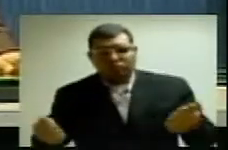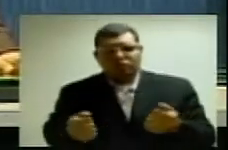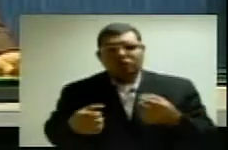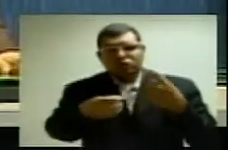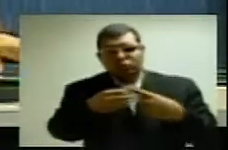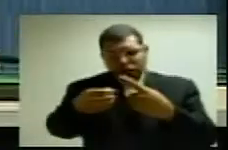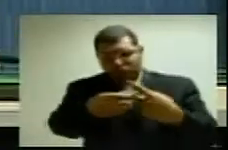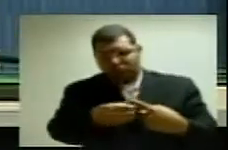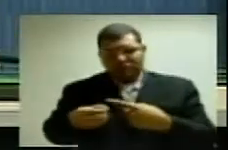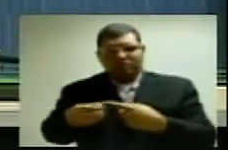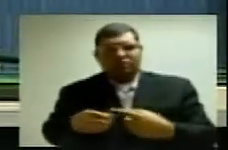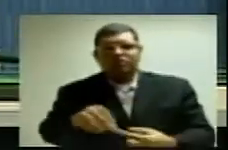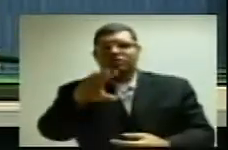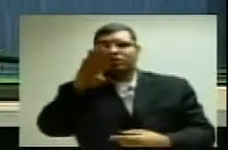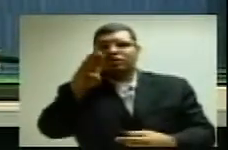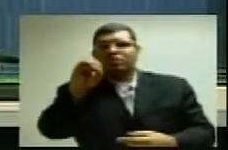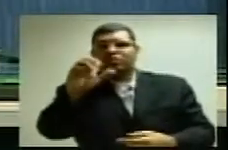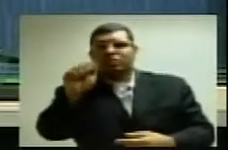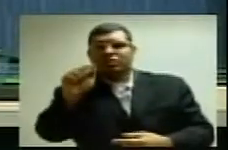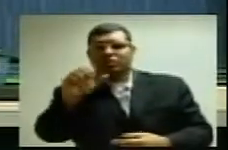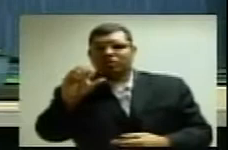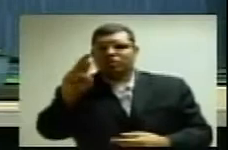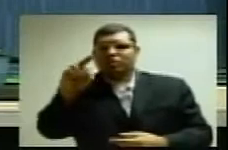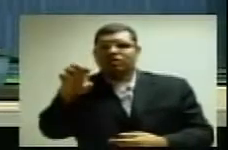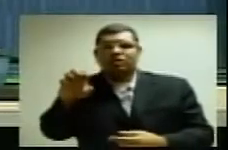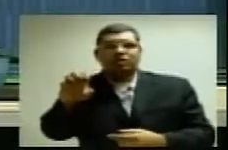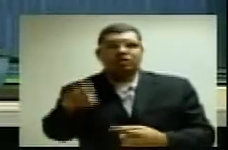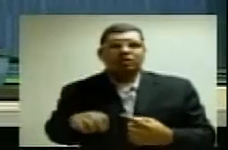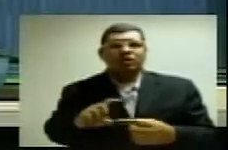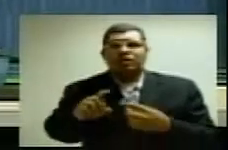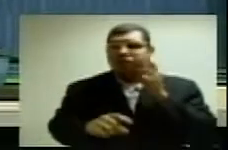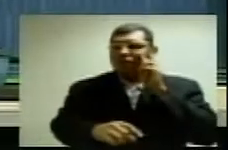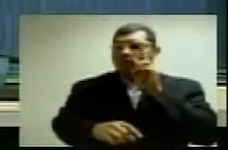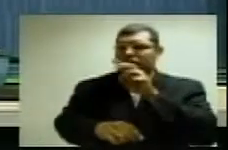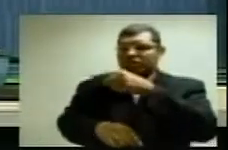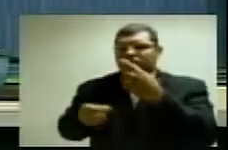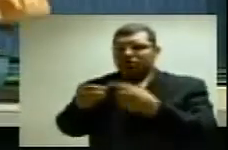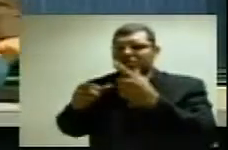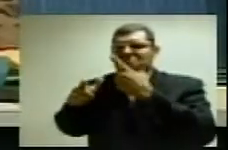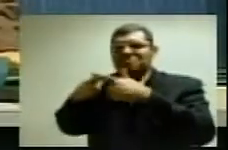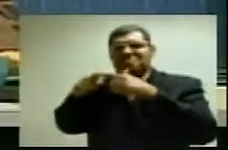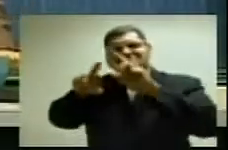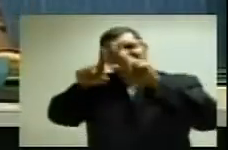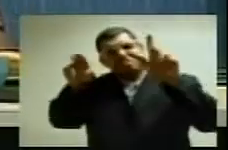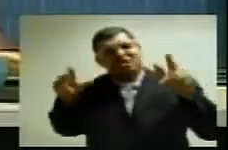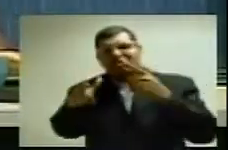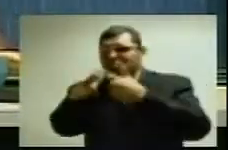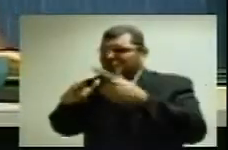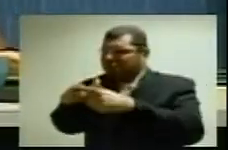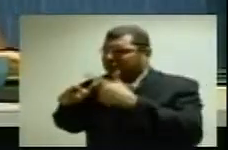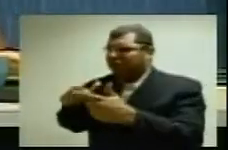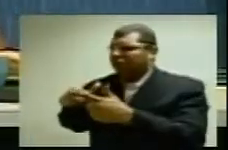no município de Boca do Acre. E detectamos naquele município uma situação